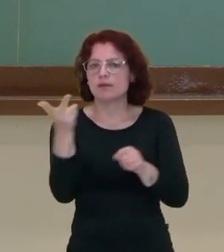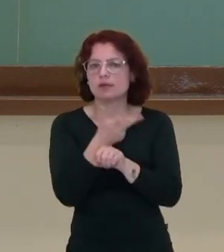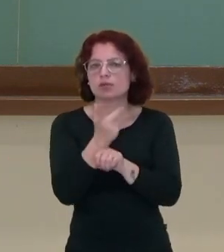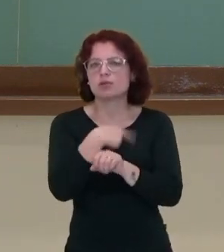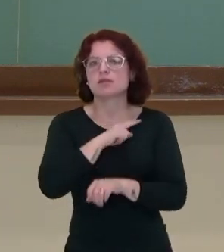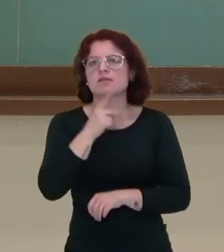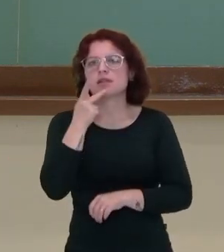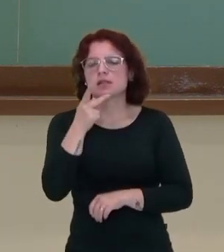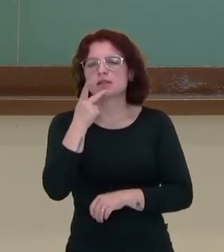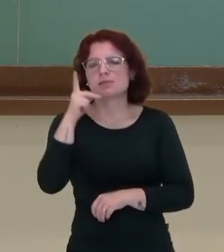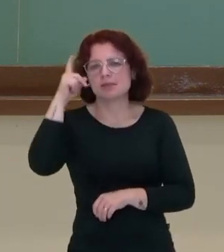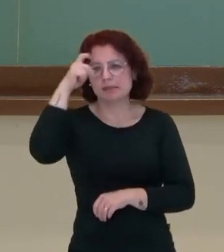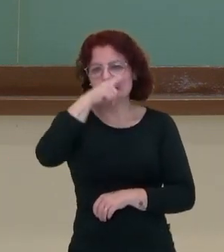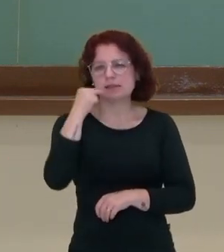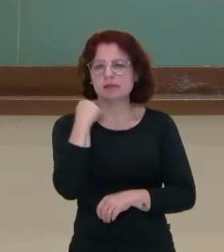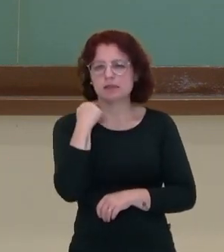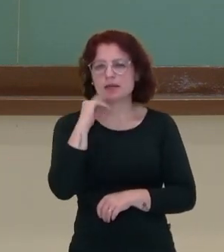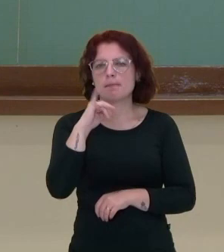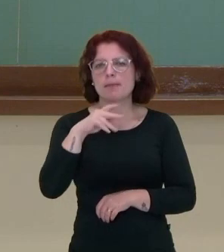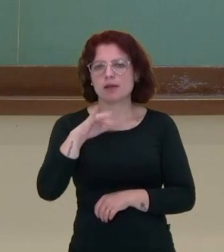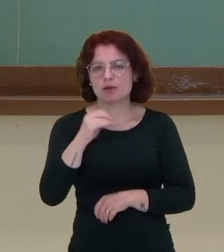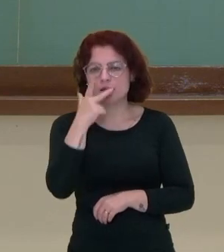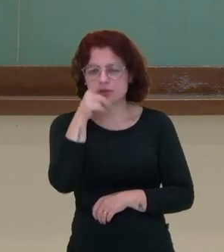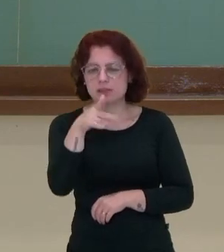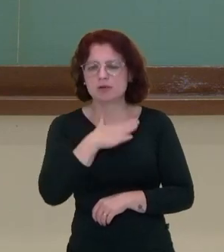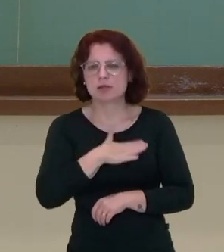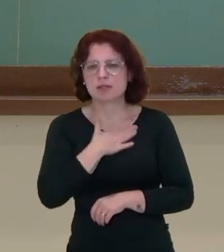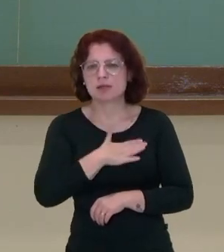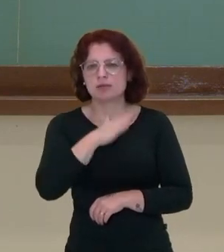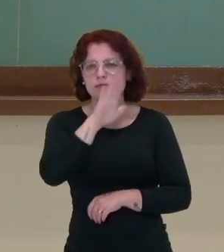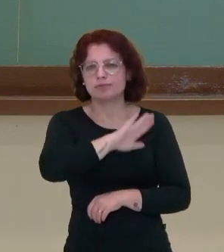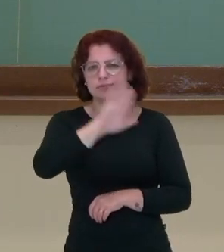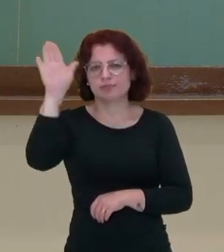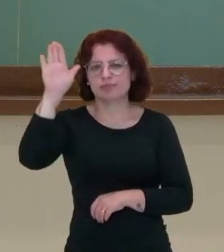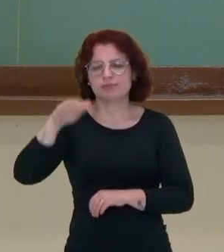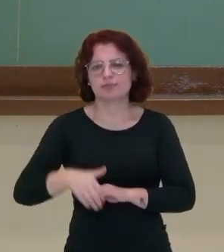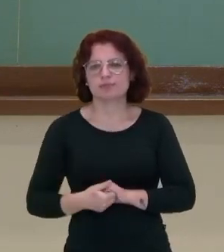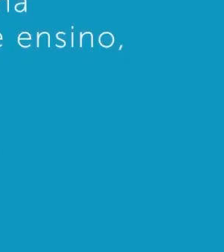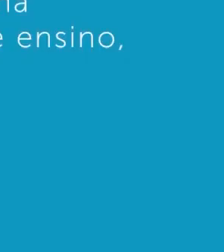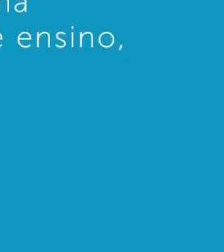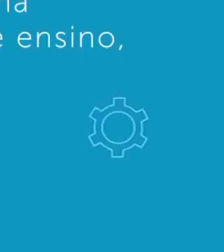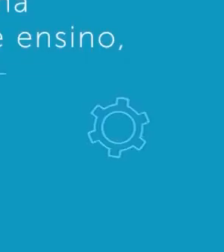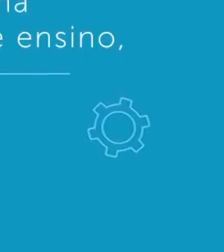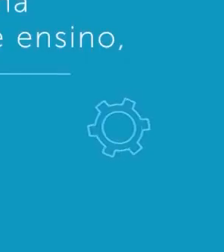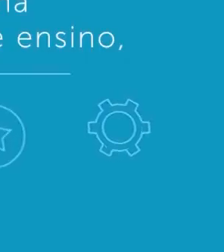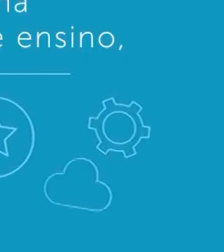nós falamos sobre a crise do Império. Espero que vocês tenham gostado. Até breve.